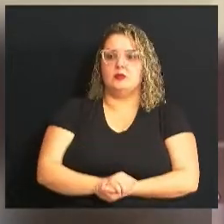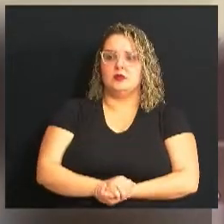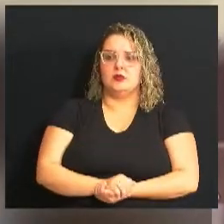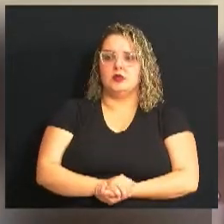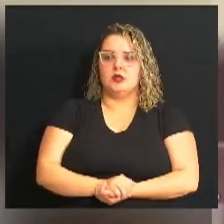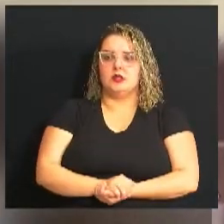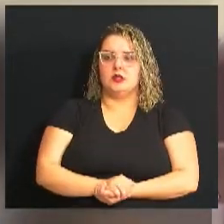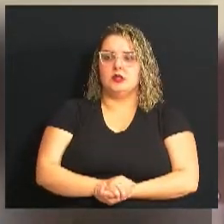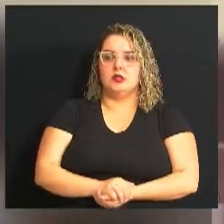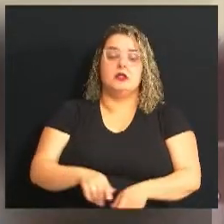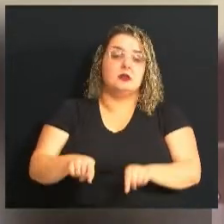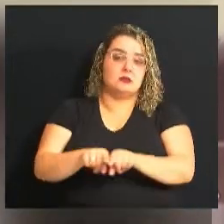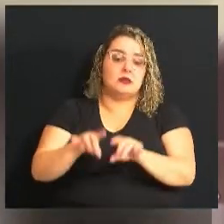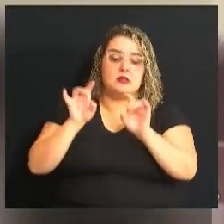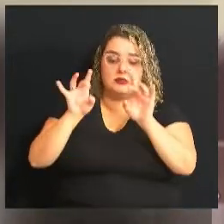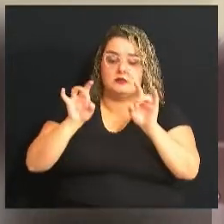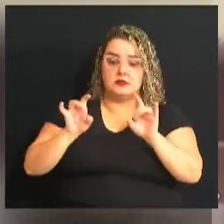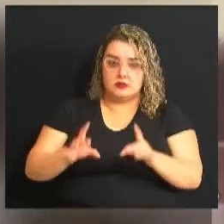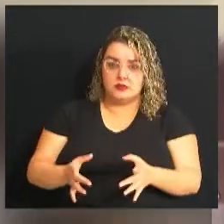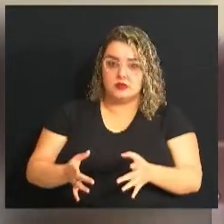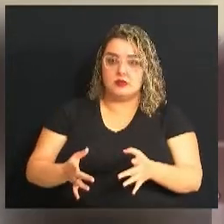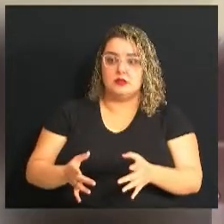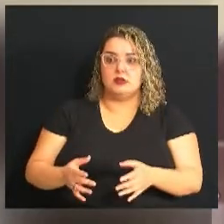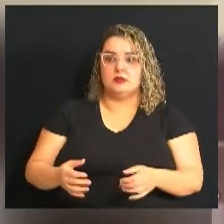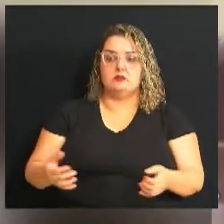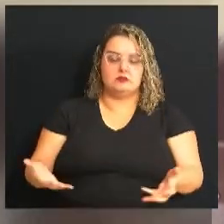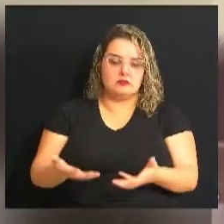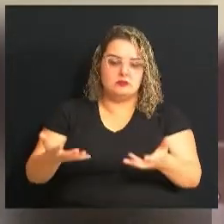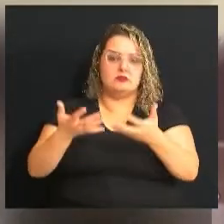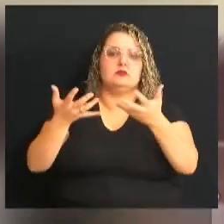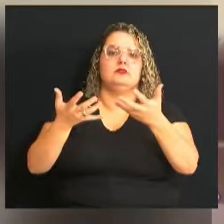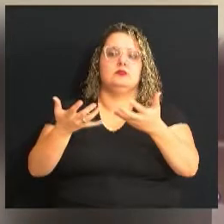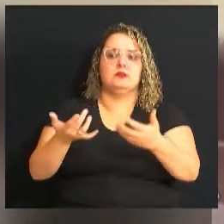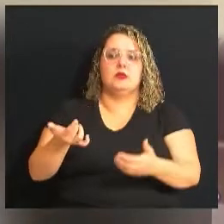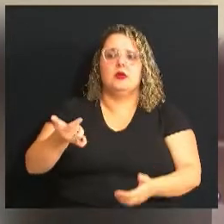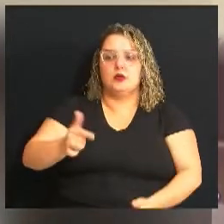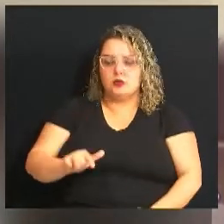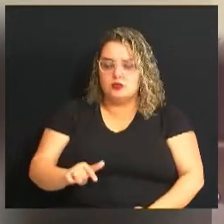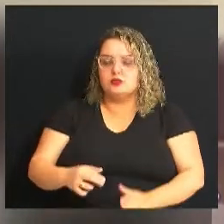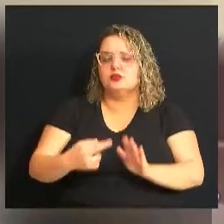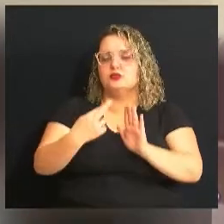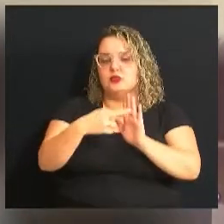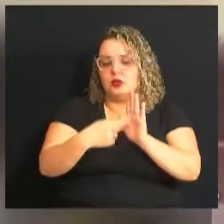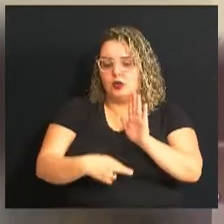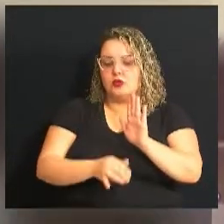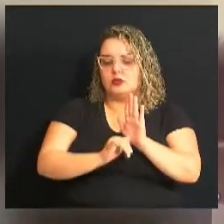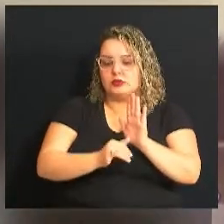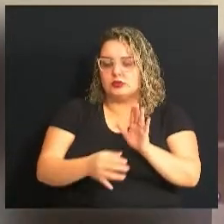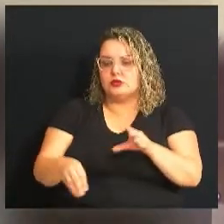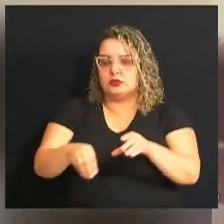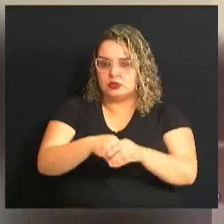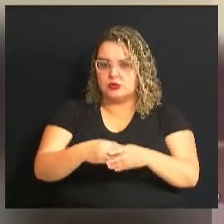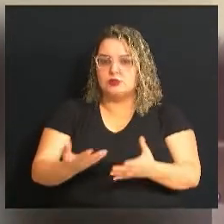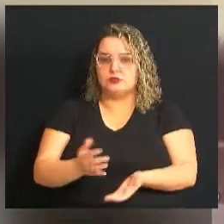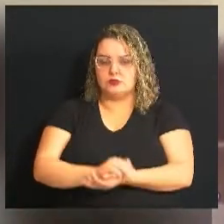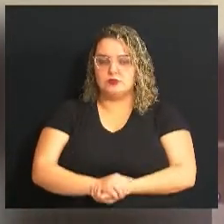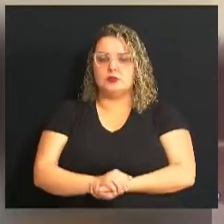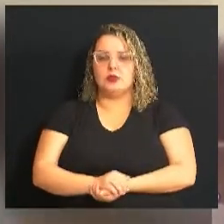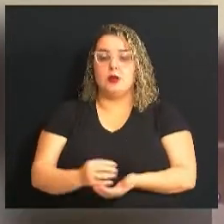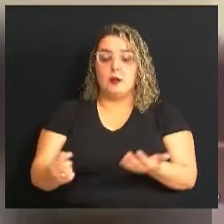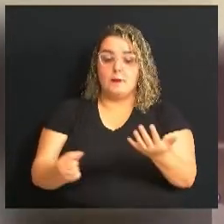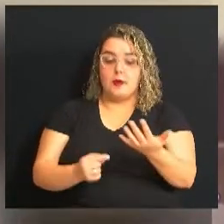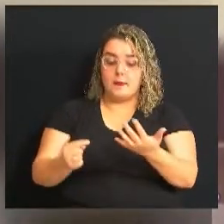significativamente de especialistas que apresentaram contribuições e estão contidas no relatório. Também apontamentos que